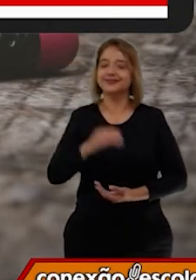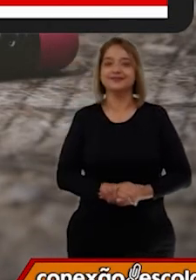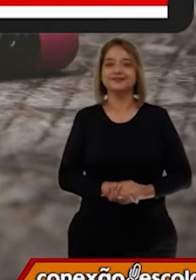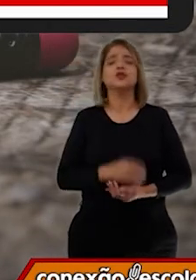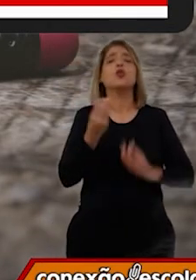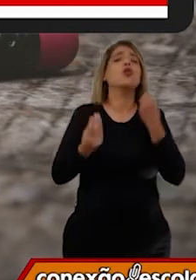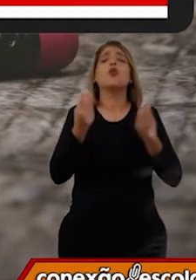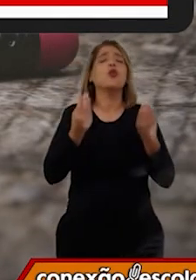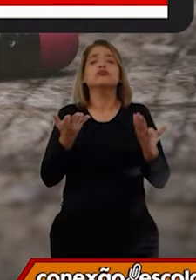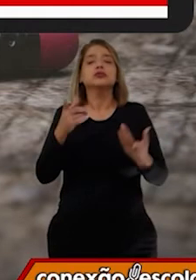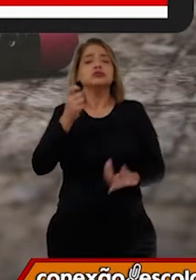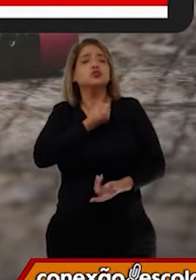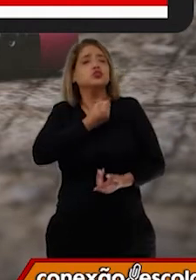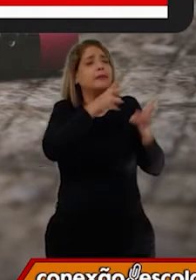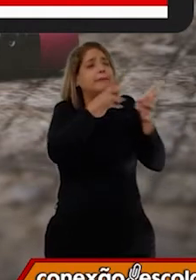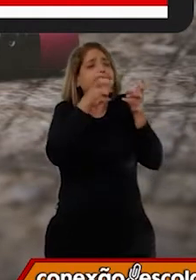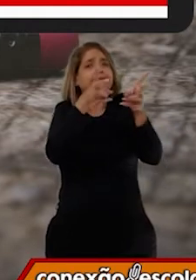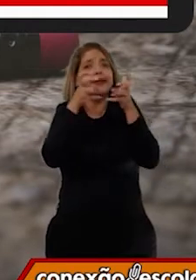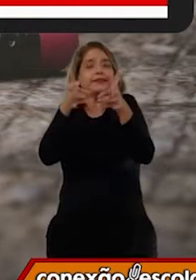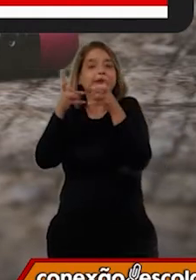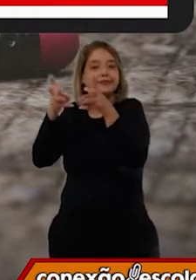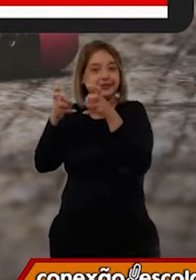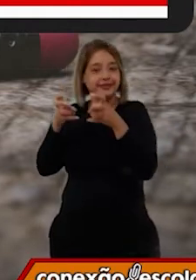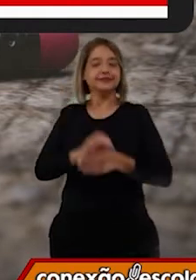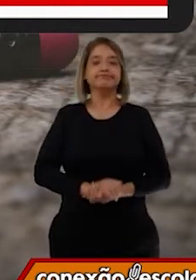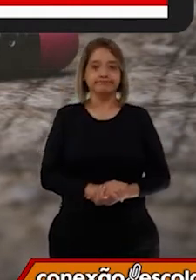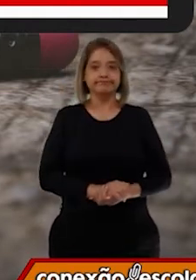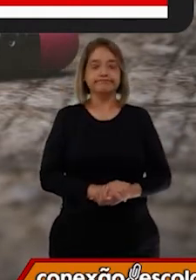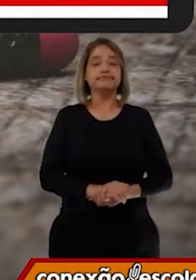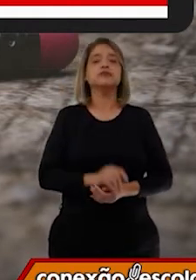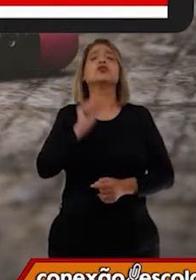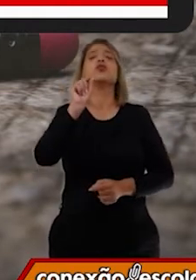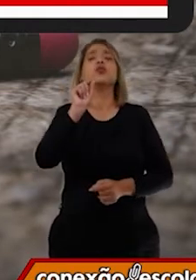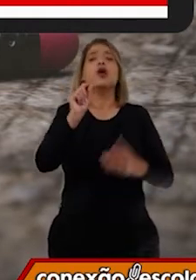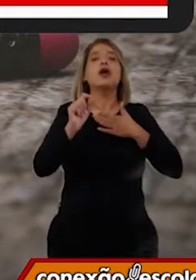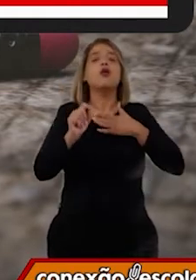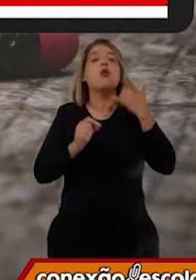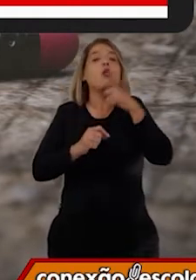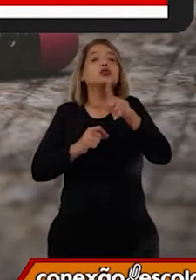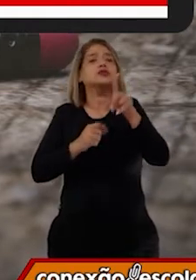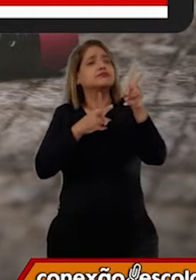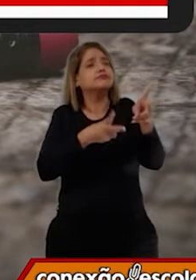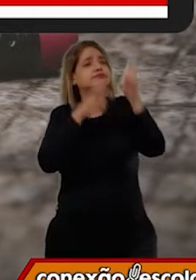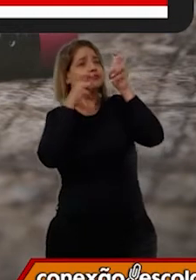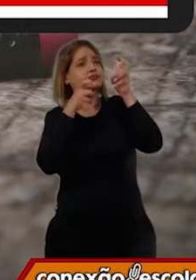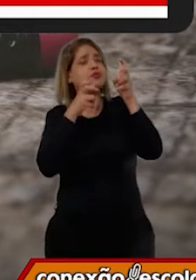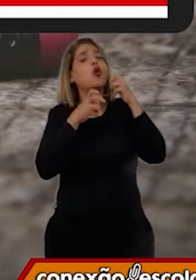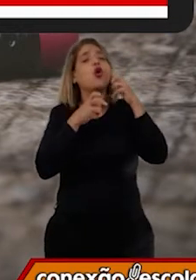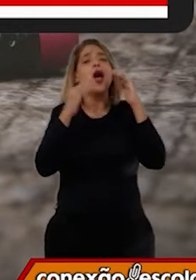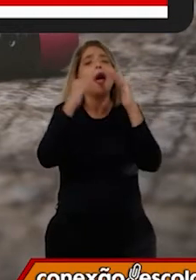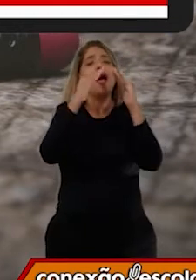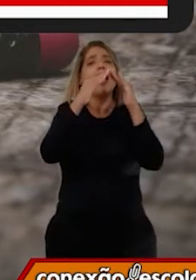que eles estão presentes? Onde vocês identificam números no seu dia a dia? Olha em volta da